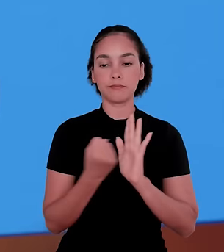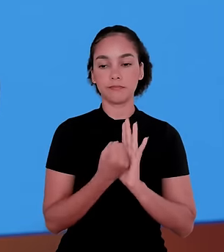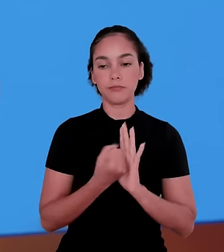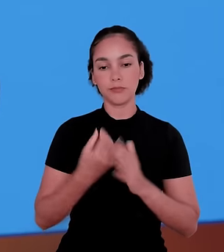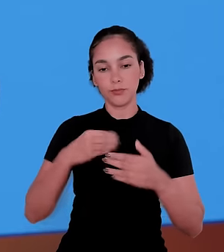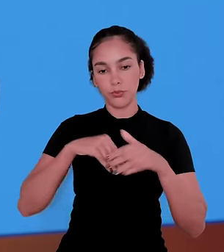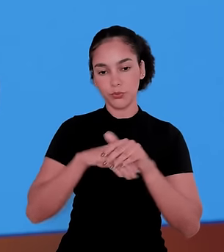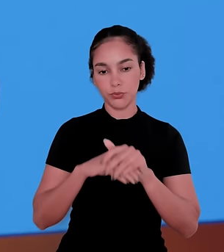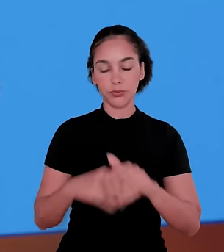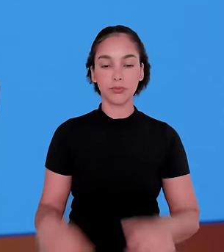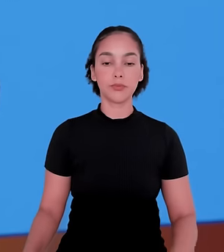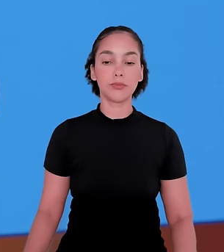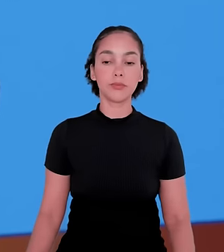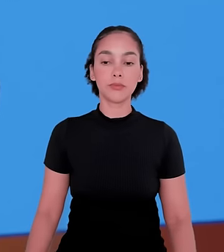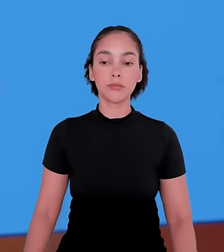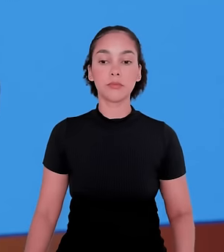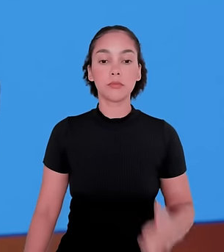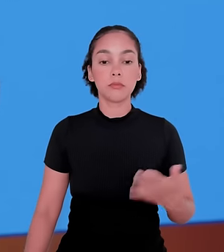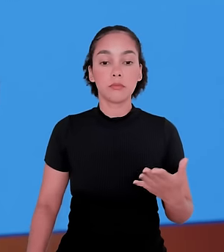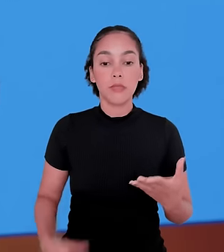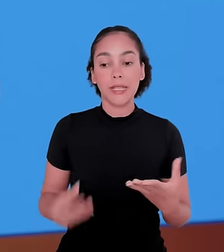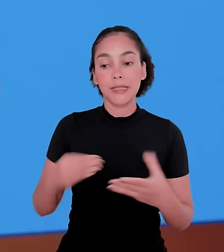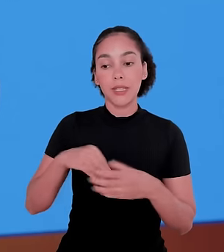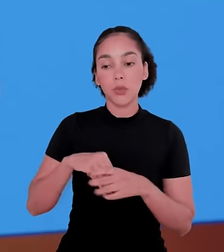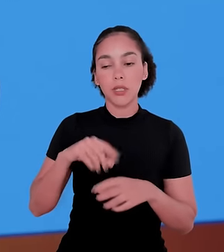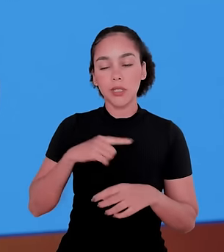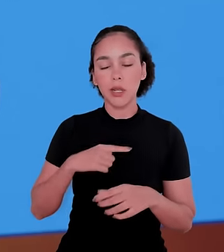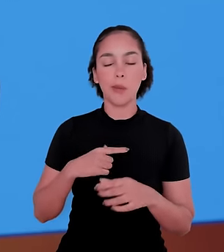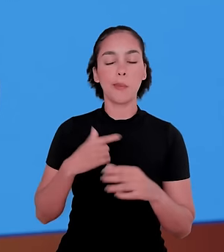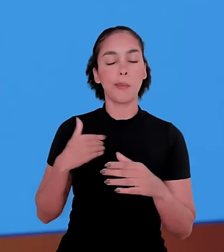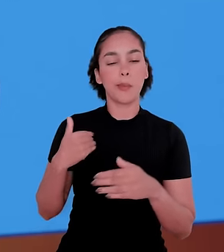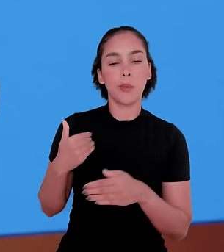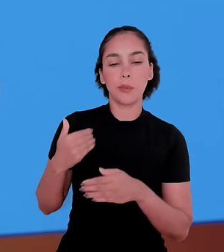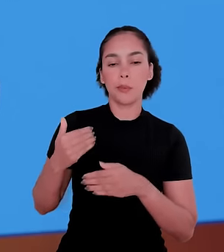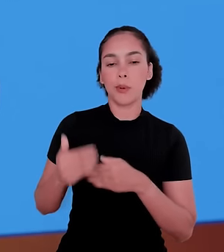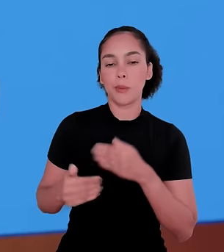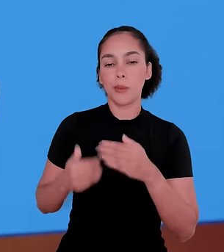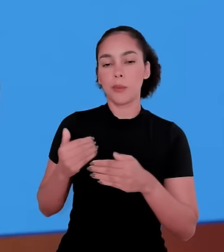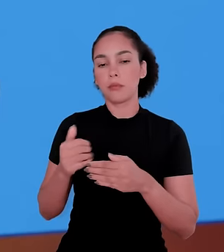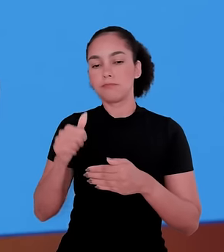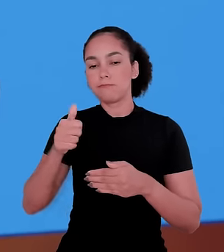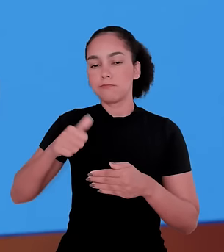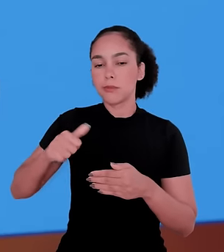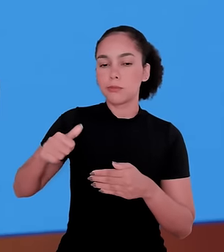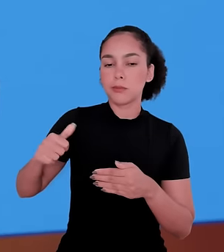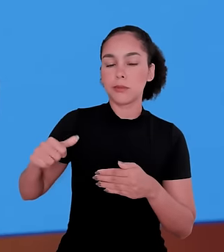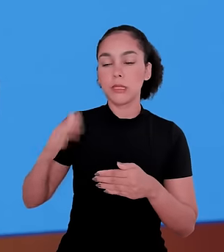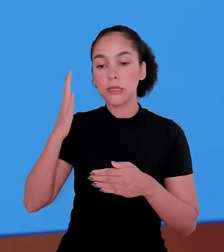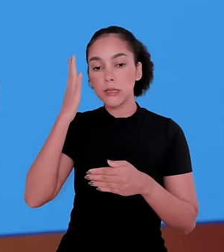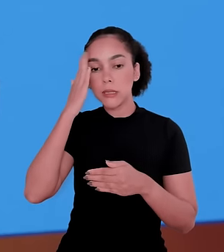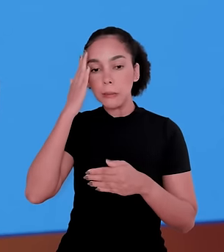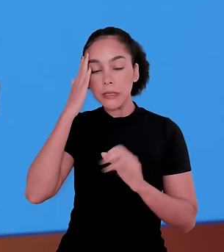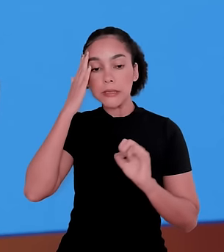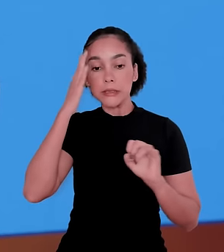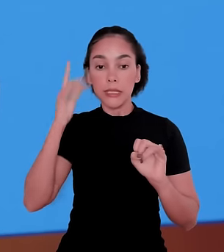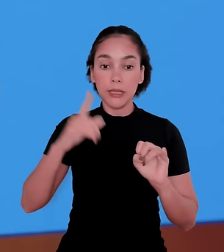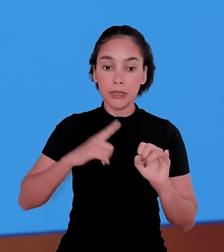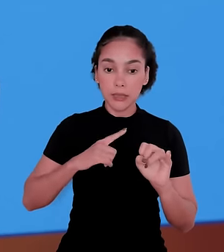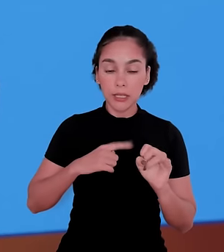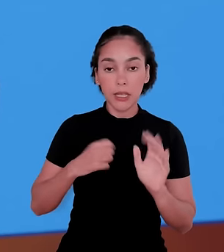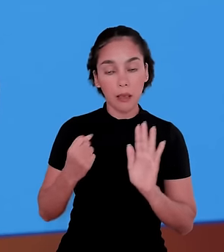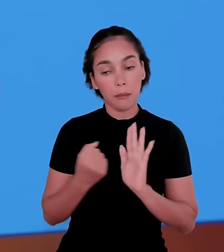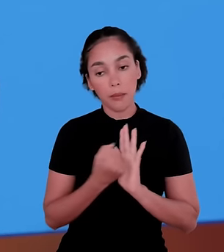Uhum E aí internamente vai sofrer uma série de processamentos e avaliação para saber se ela já não existe